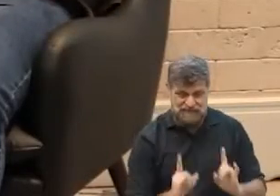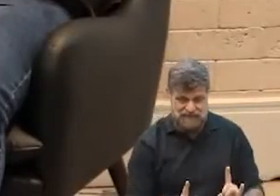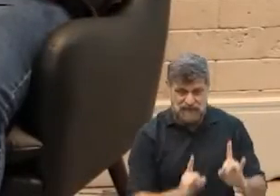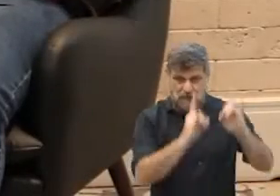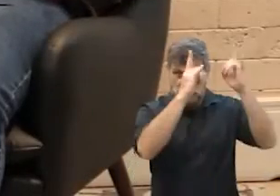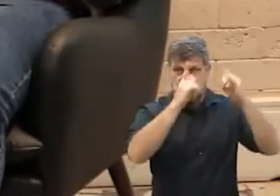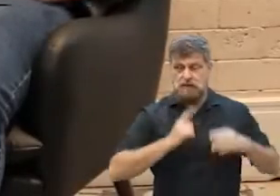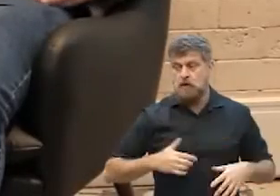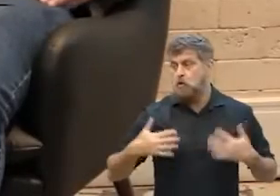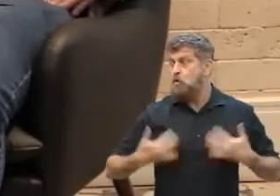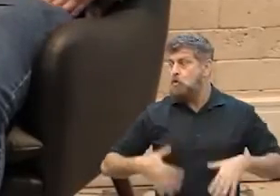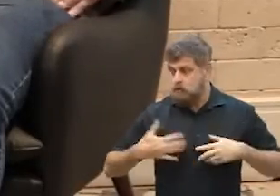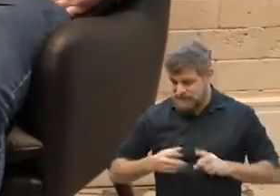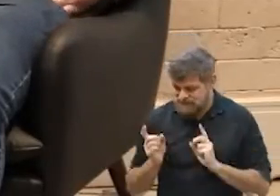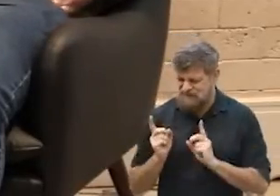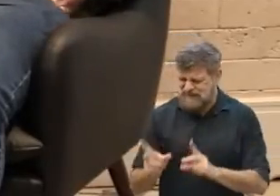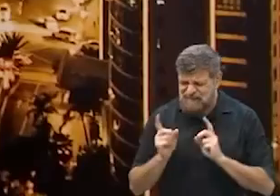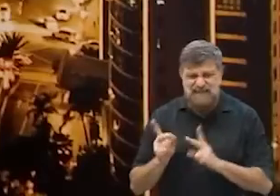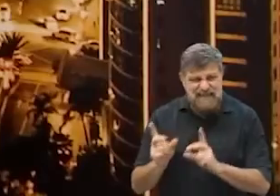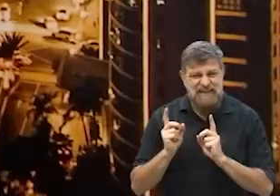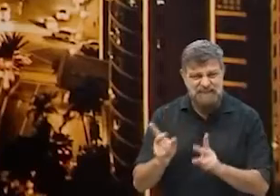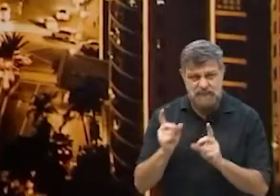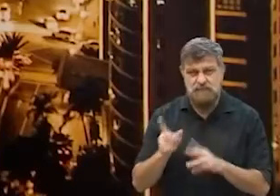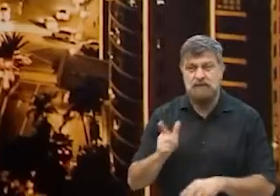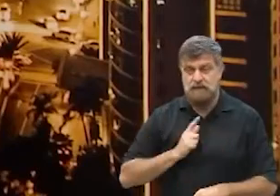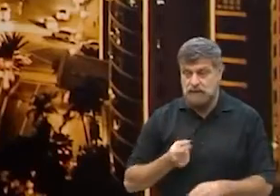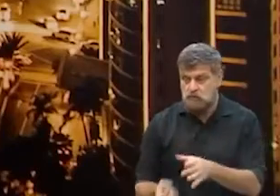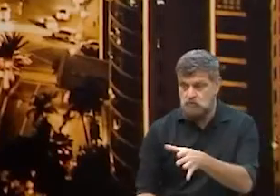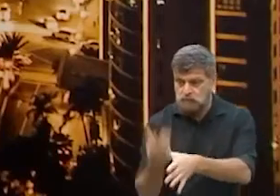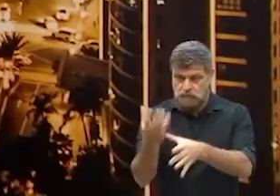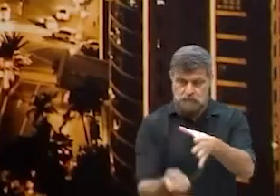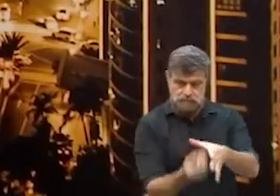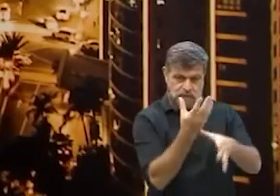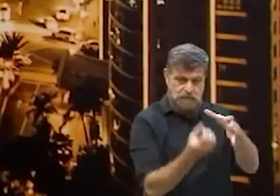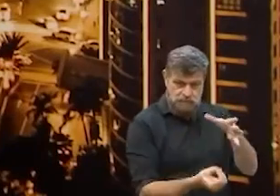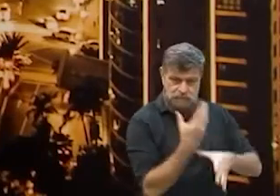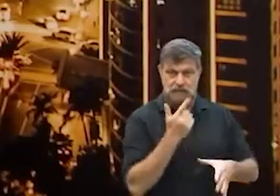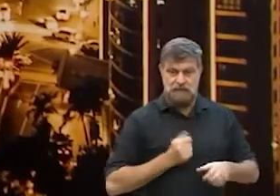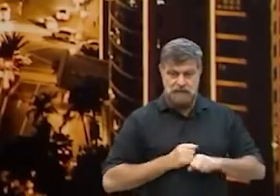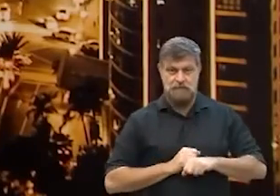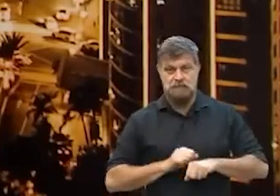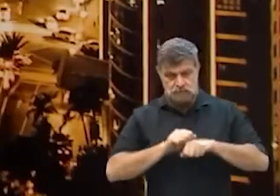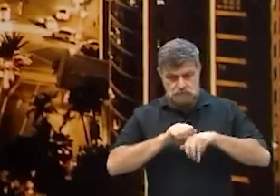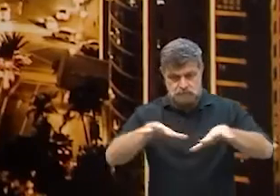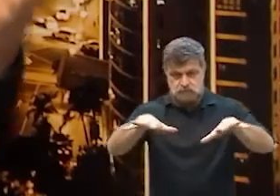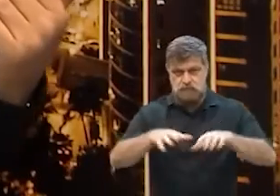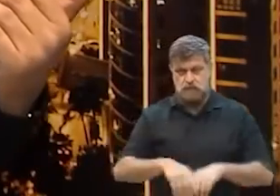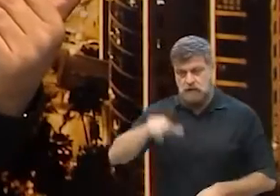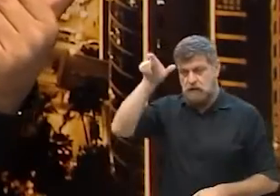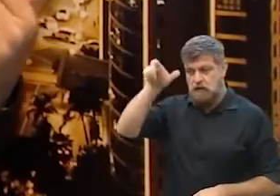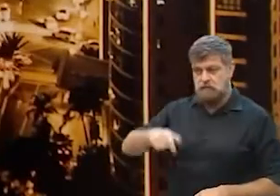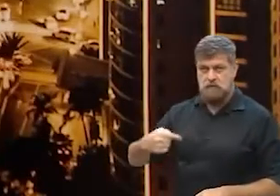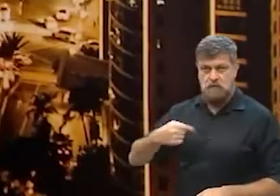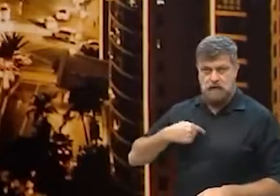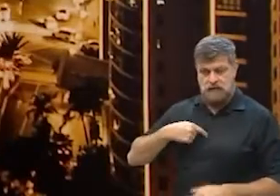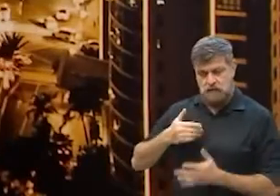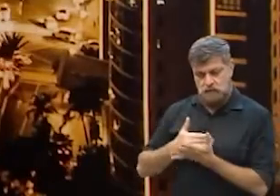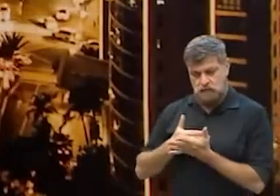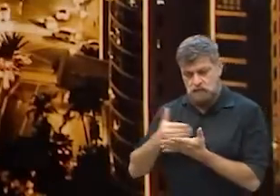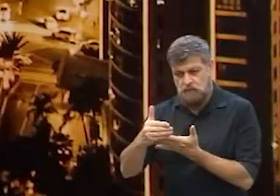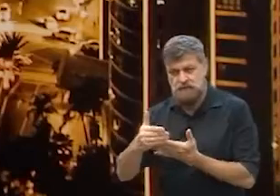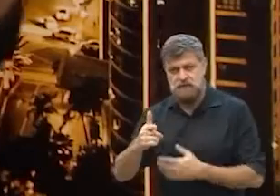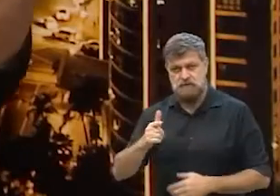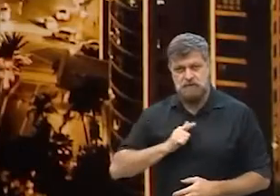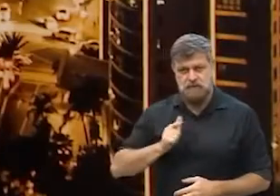casa, então está muito aquecido, então está saindo muito lançamento. Que o corretor, como eu fiz de início,